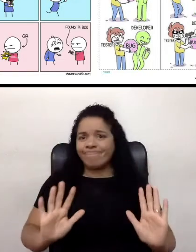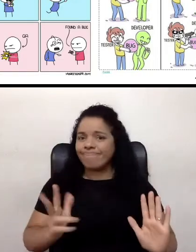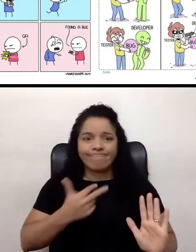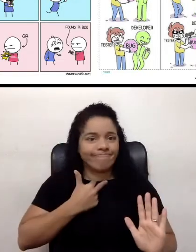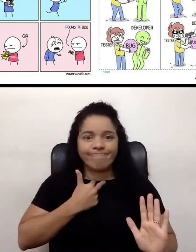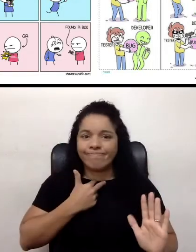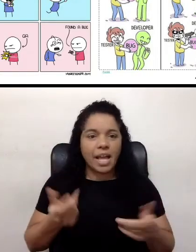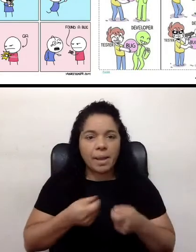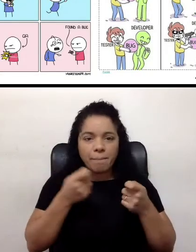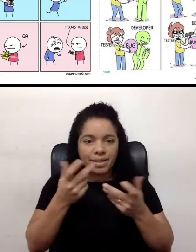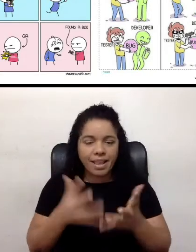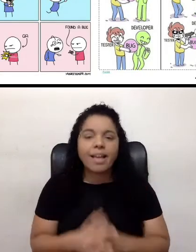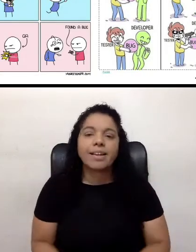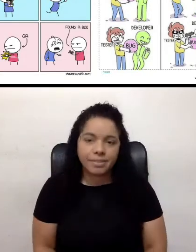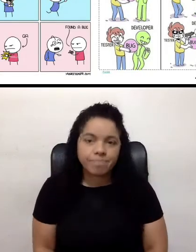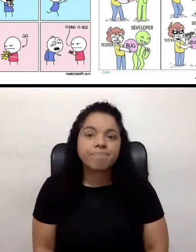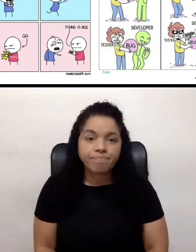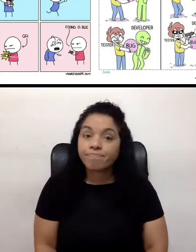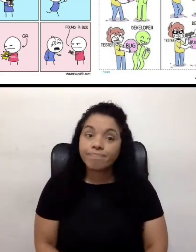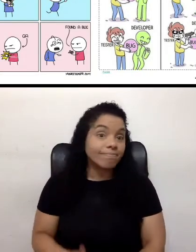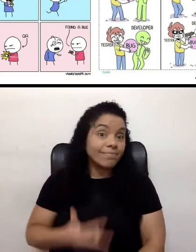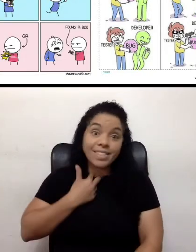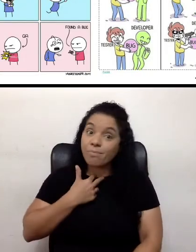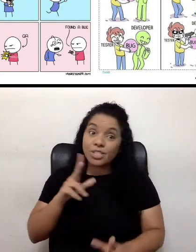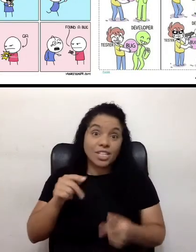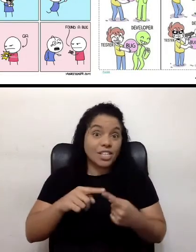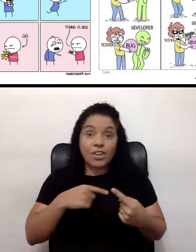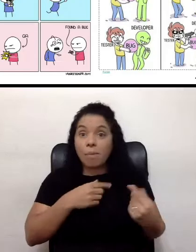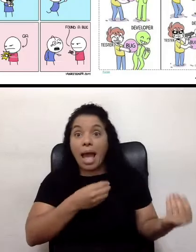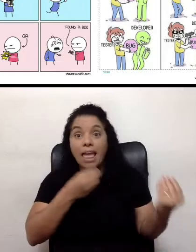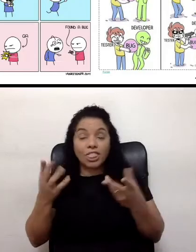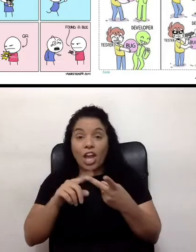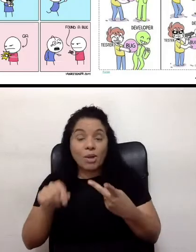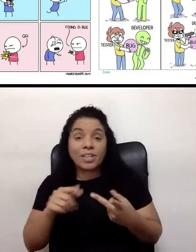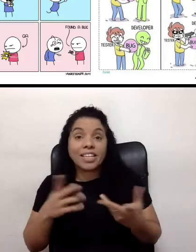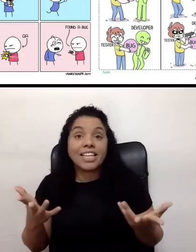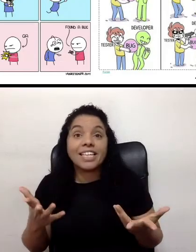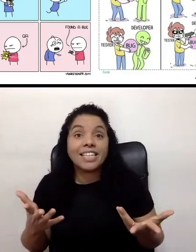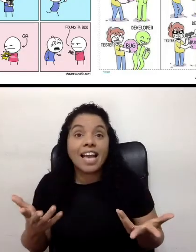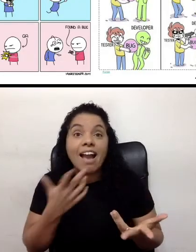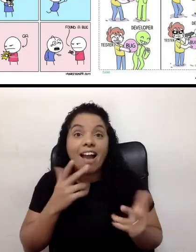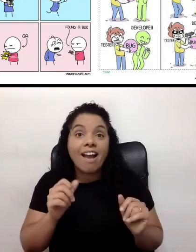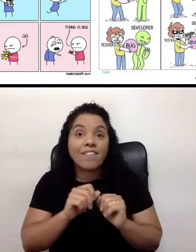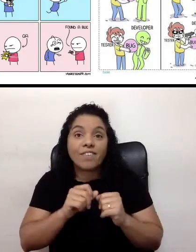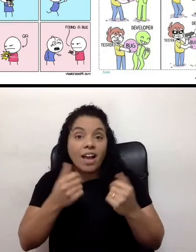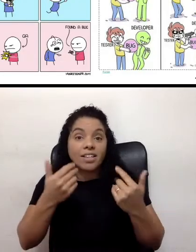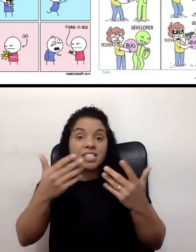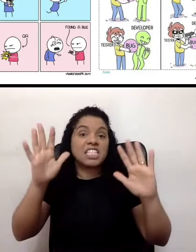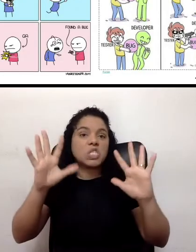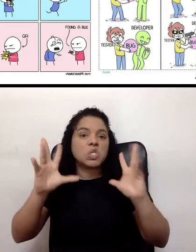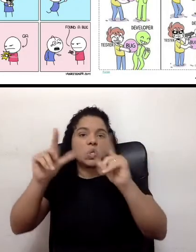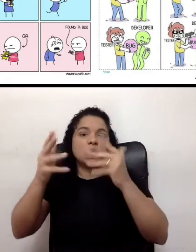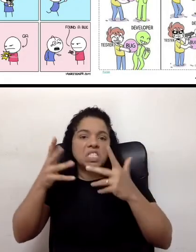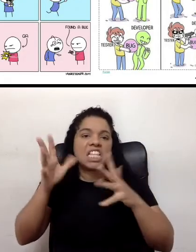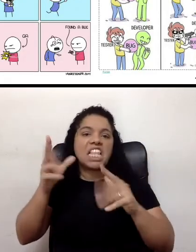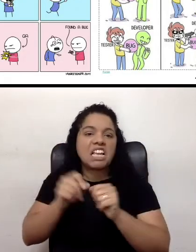para essa entrega, né? Não era para ser assim, toma aqui e faz tudo que você